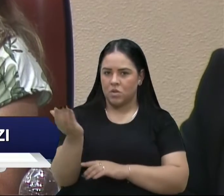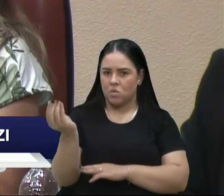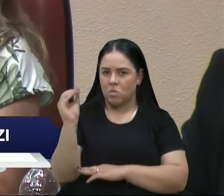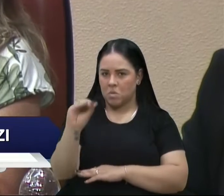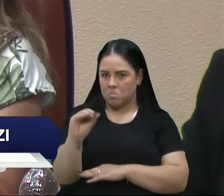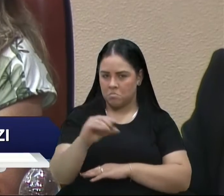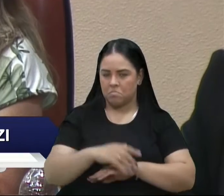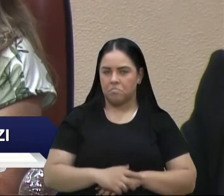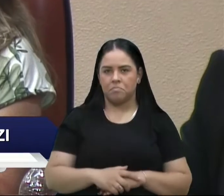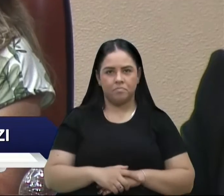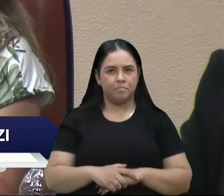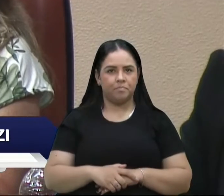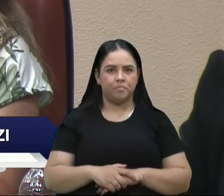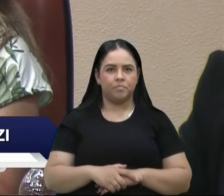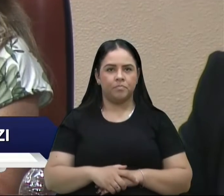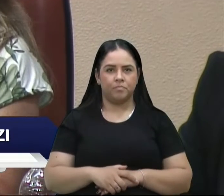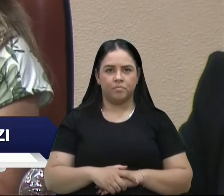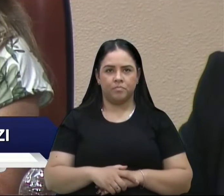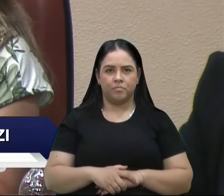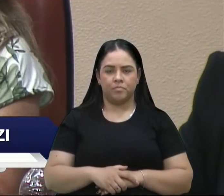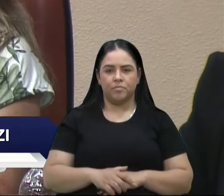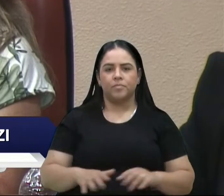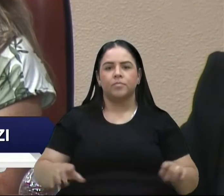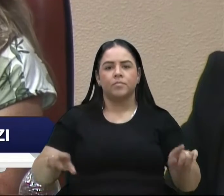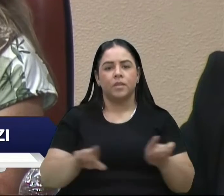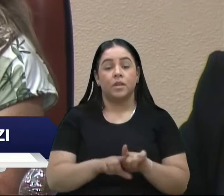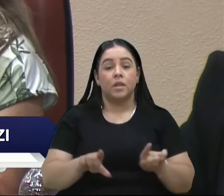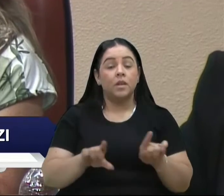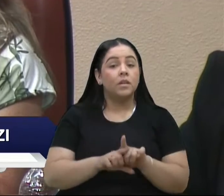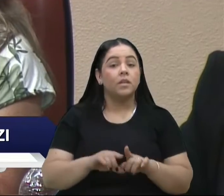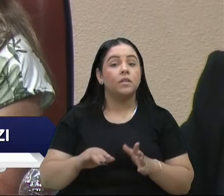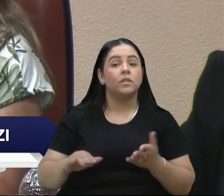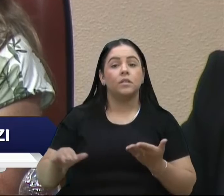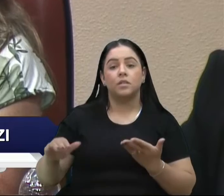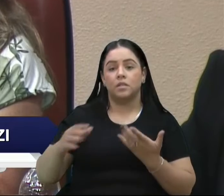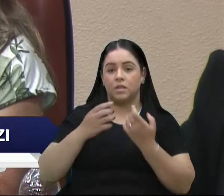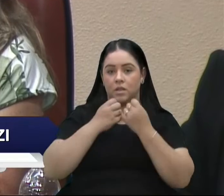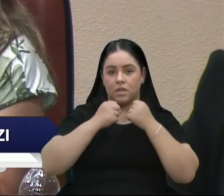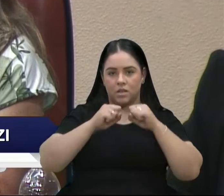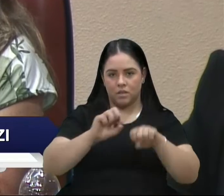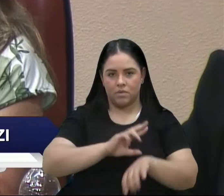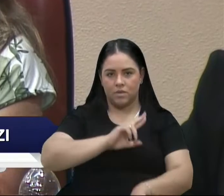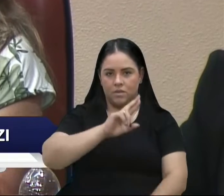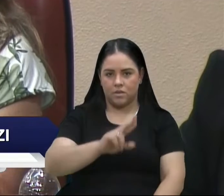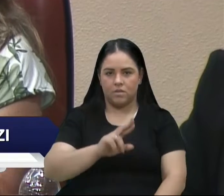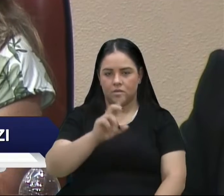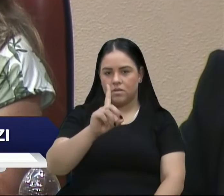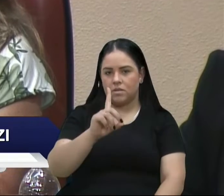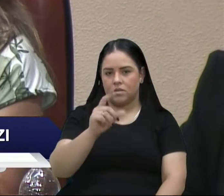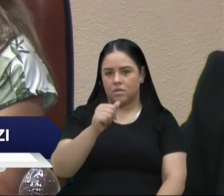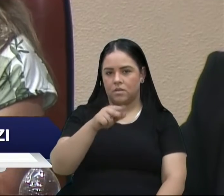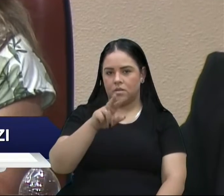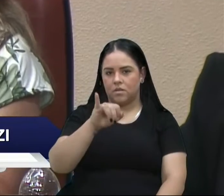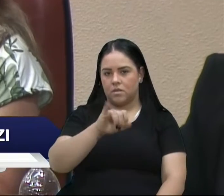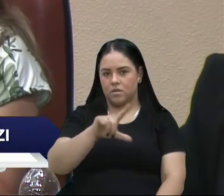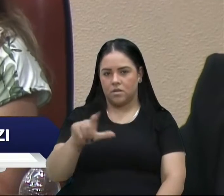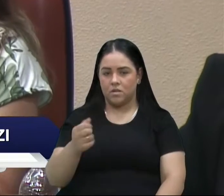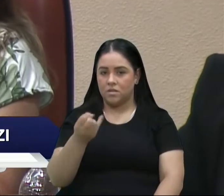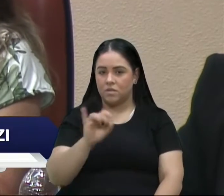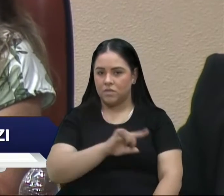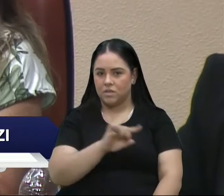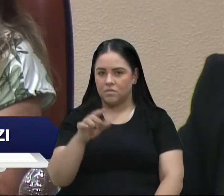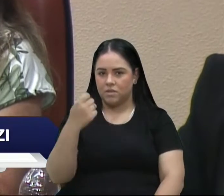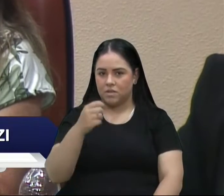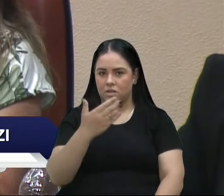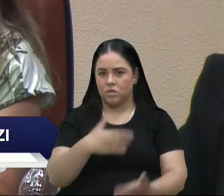colocaram. Coloco a secretaria, em nome da secretária Daniela, à disposição. E tudo o que vocês precisarem,